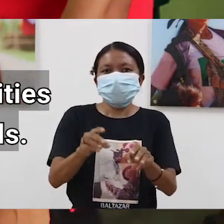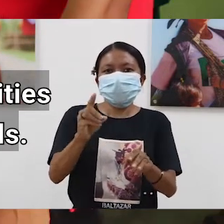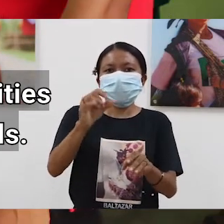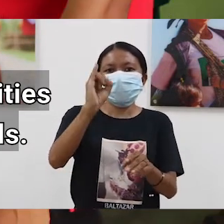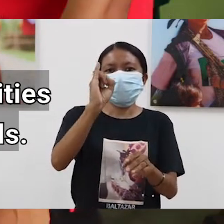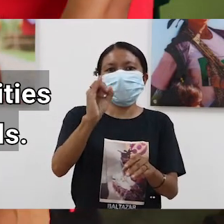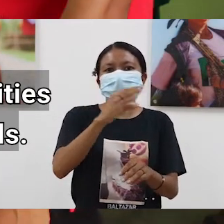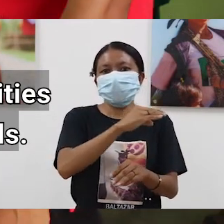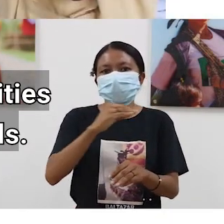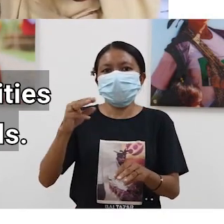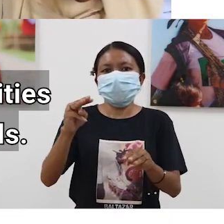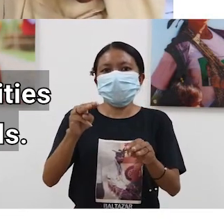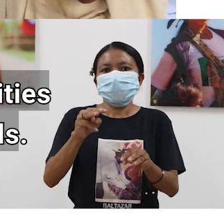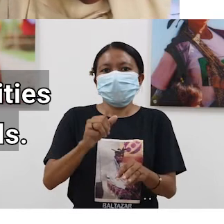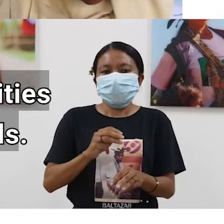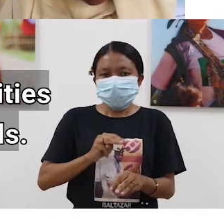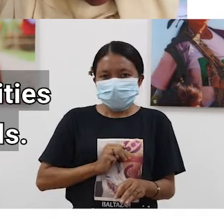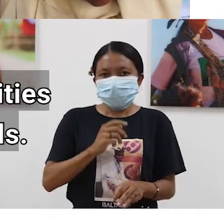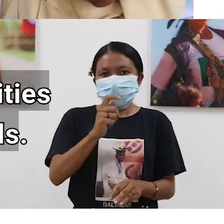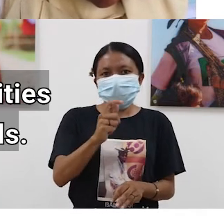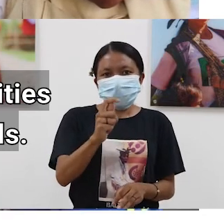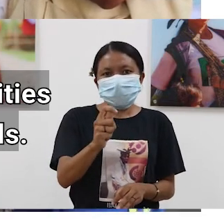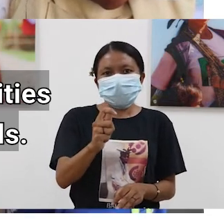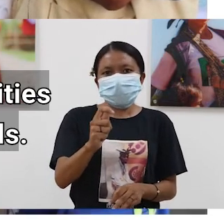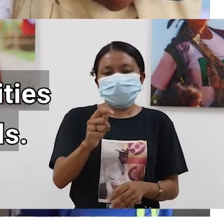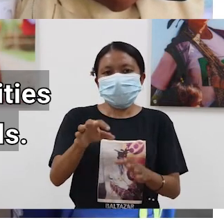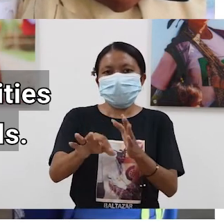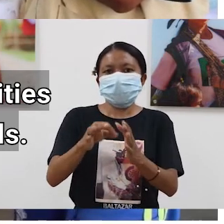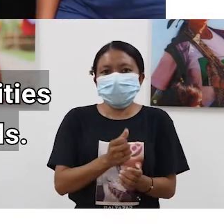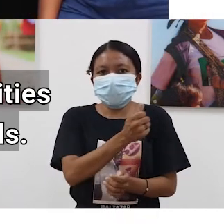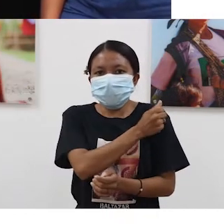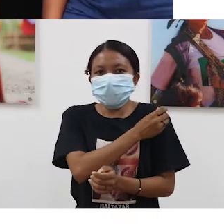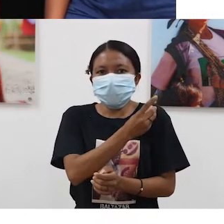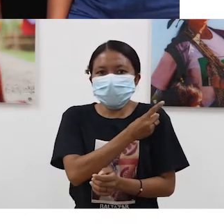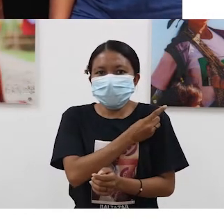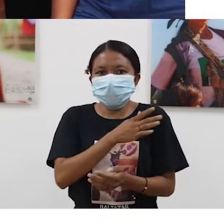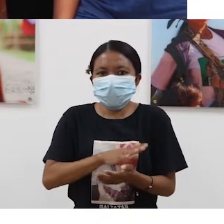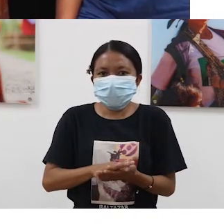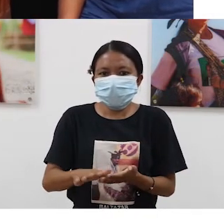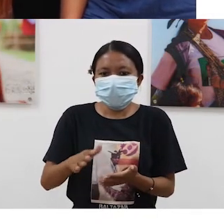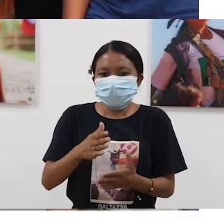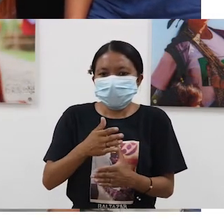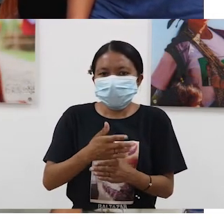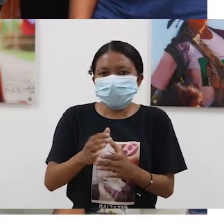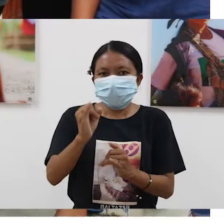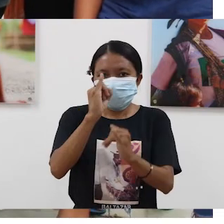munisipiu Dili no Manatutu. Nebe mak vitima makasliu husi inunda sam.